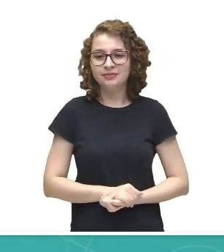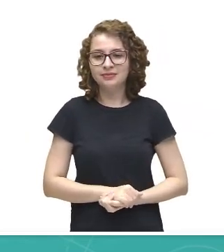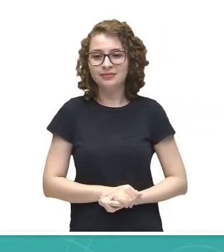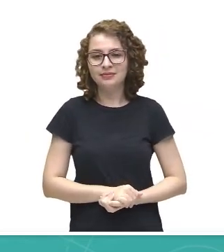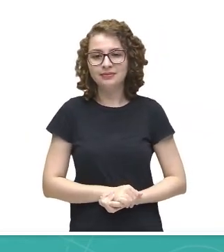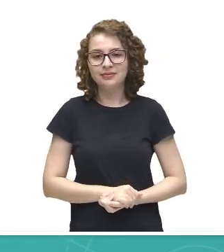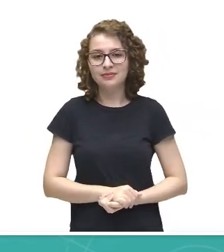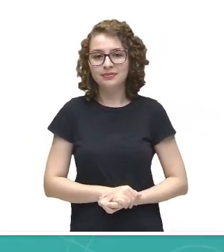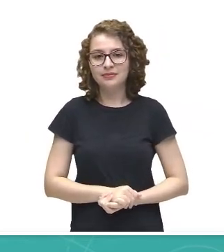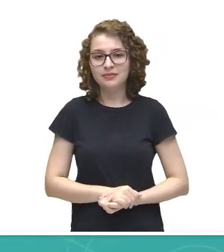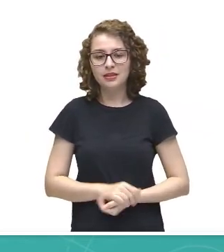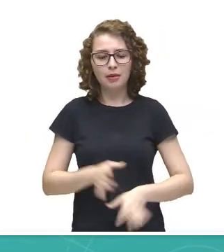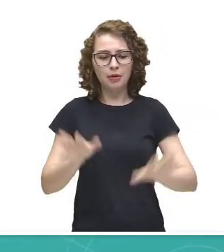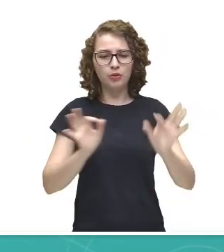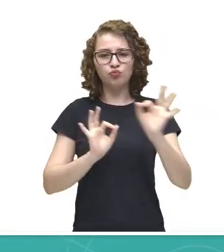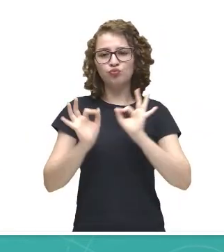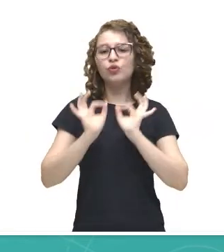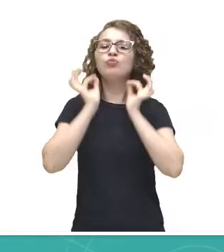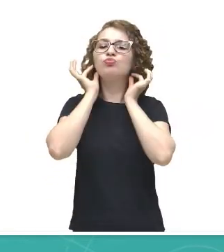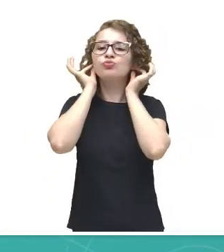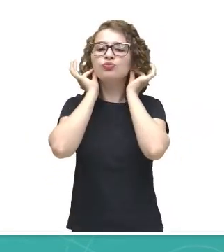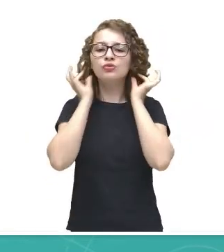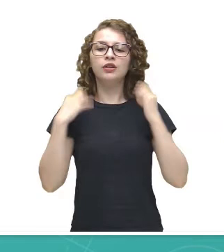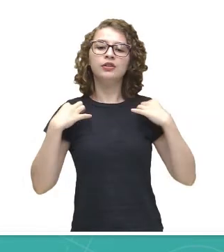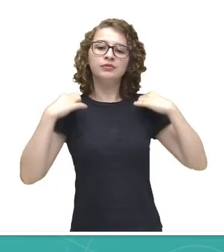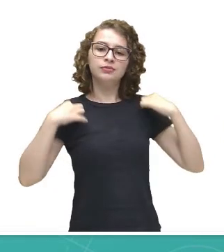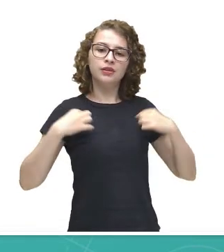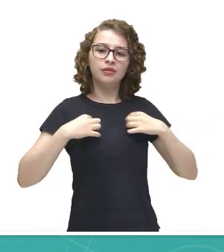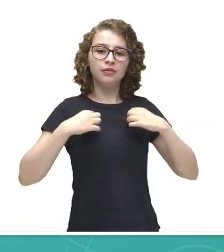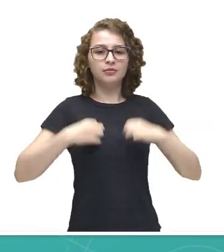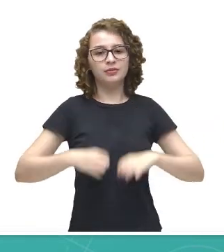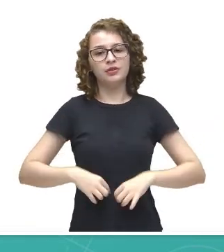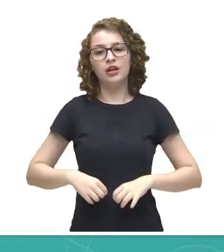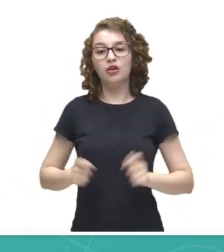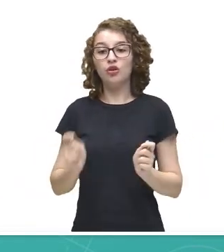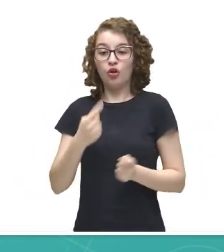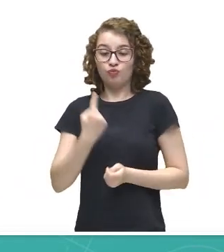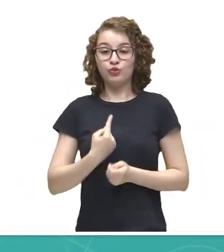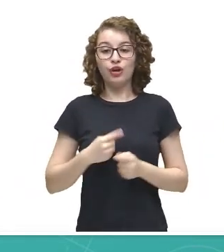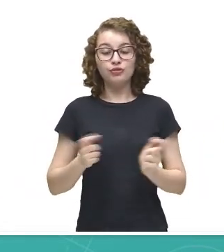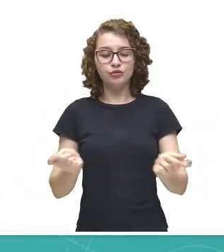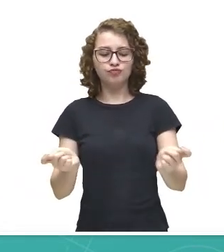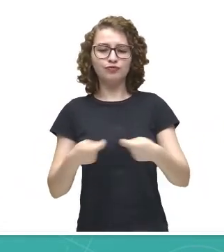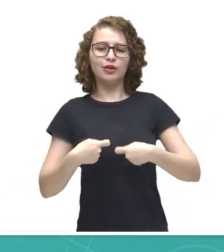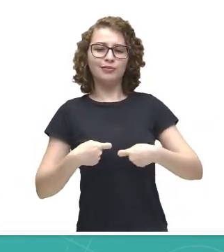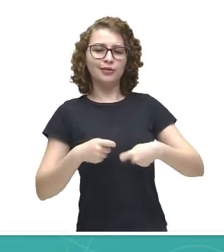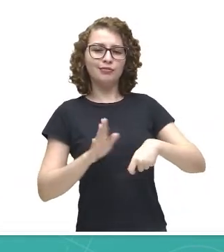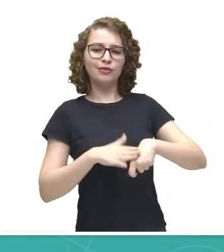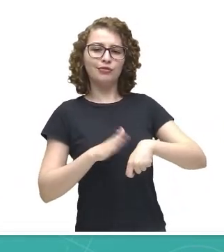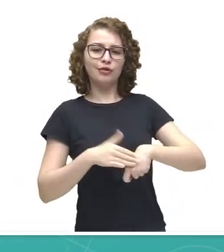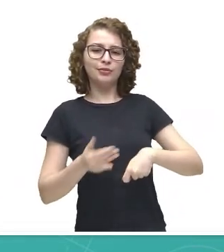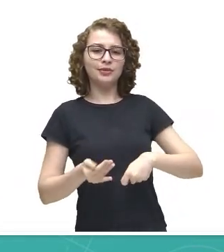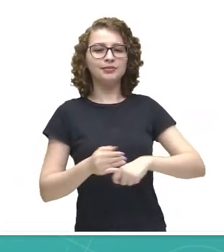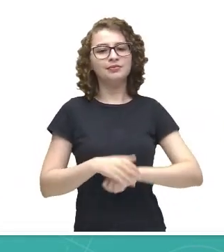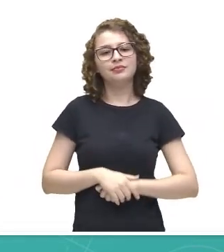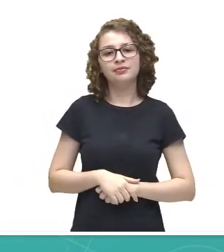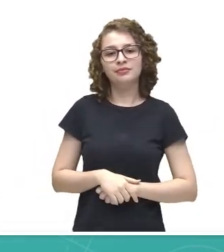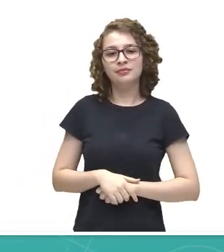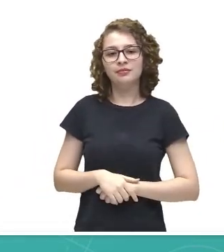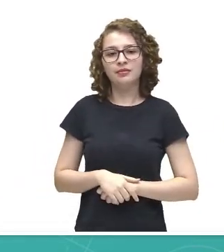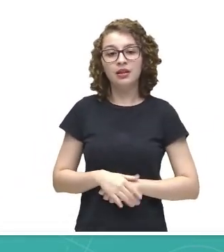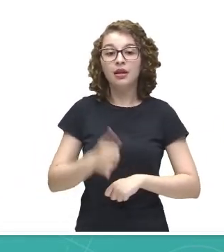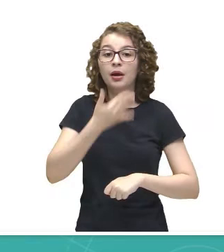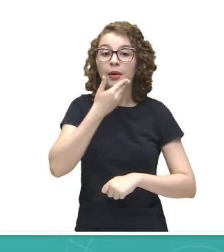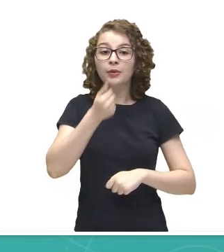Tá? Pode também se arrumar de forma independente e assim por diante. E os outros dois benefícios é a melhoria